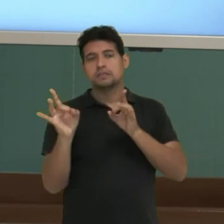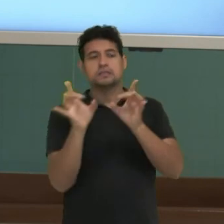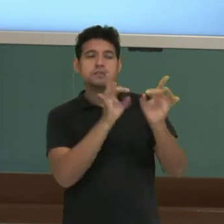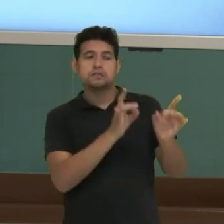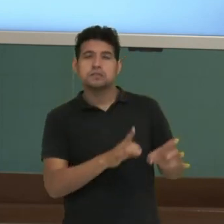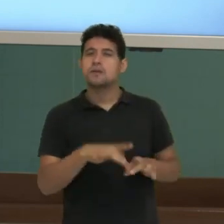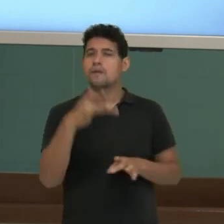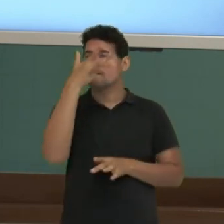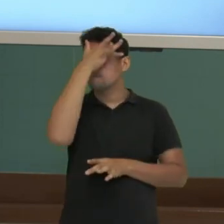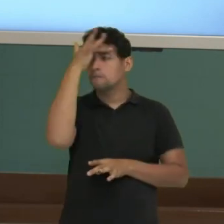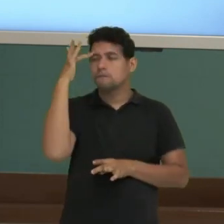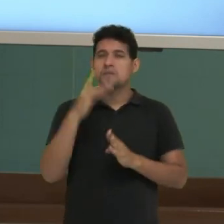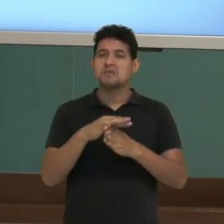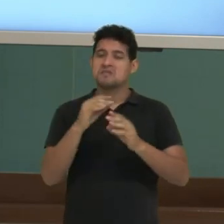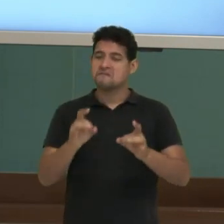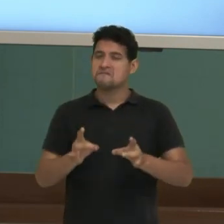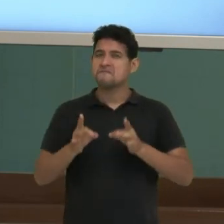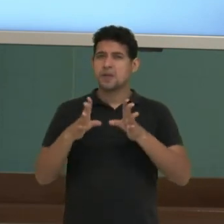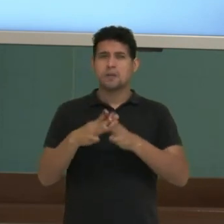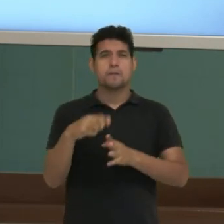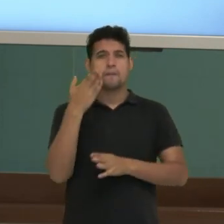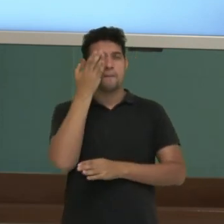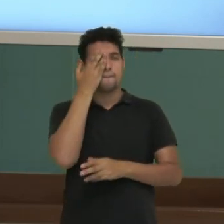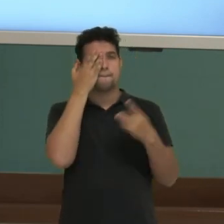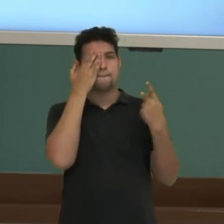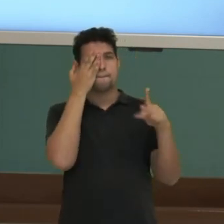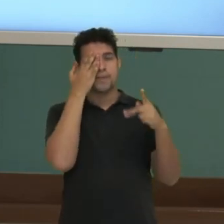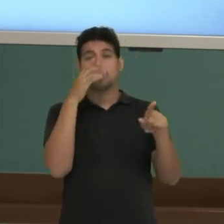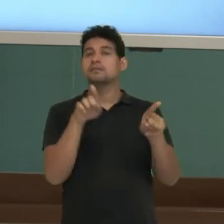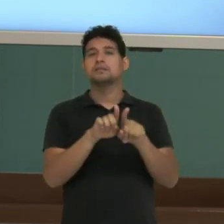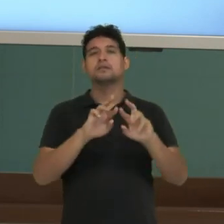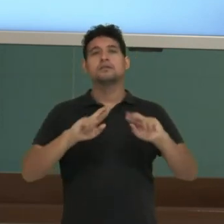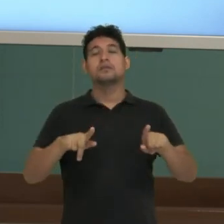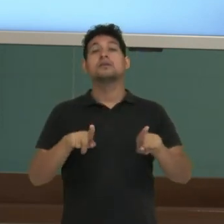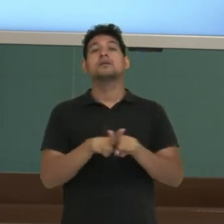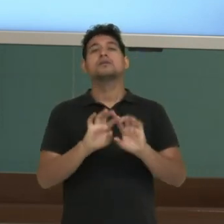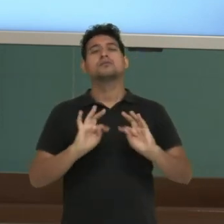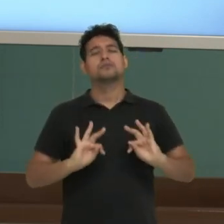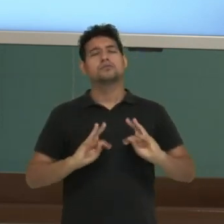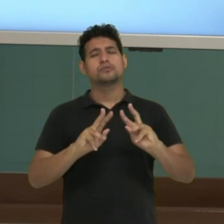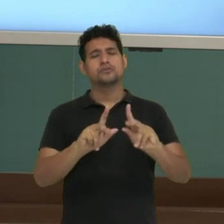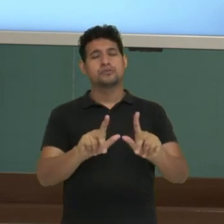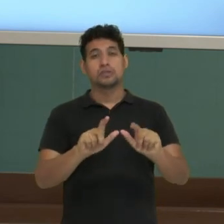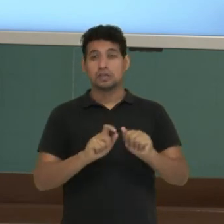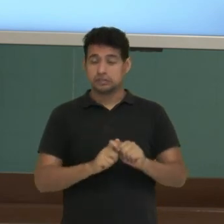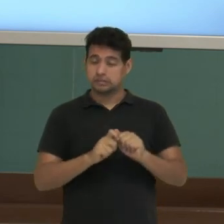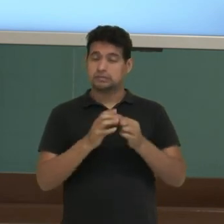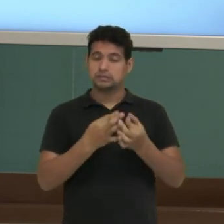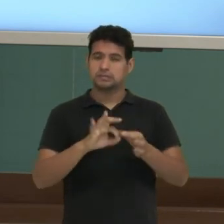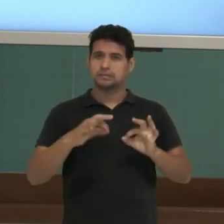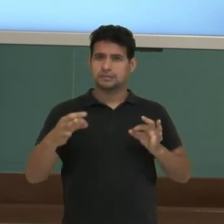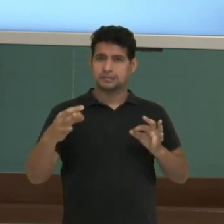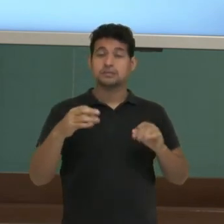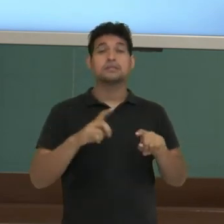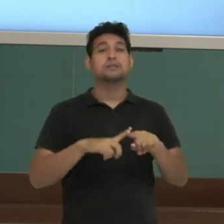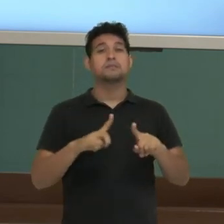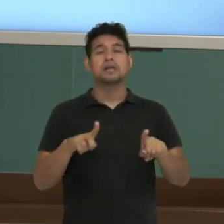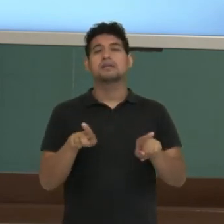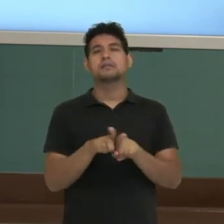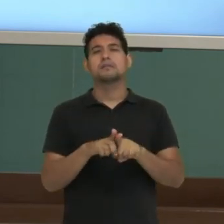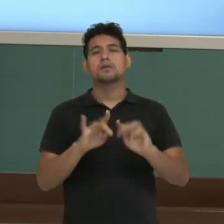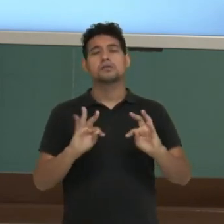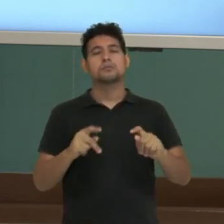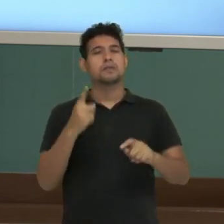de pessoas, biopirataria, e isso inerente, obviamente, à sua grande extensão territorial. E claro, com